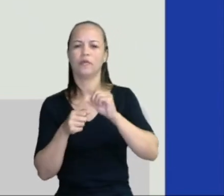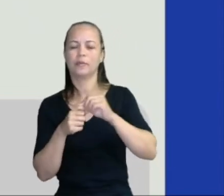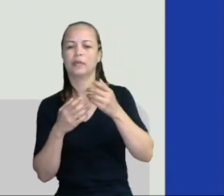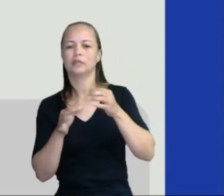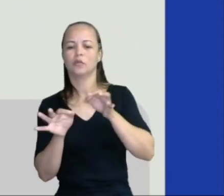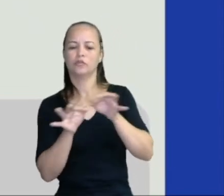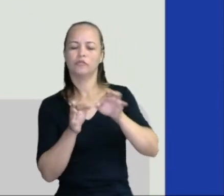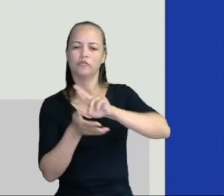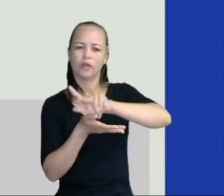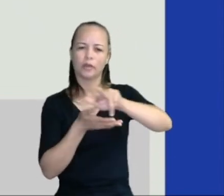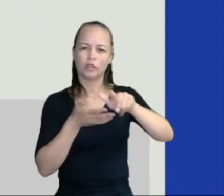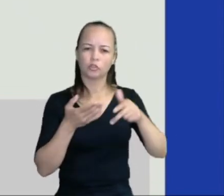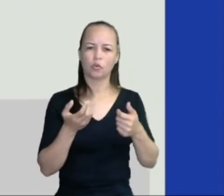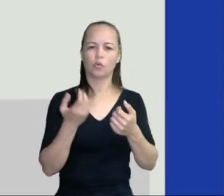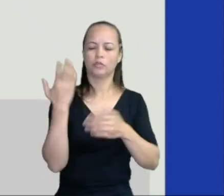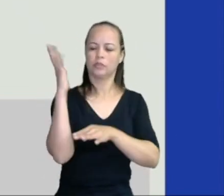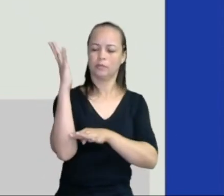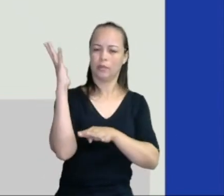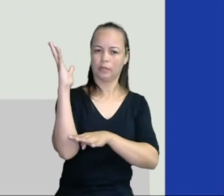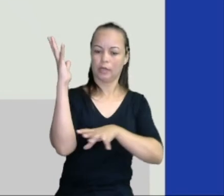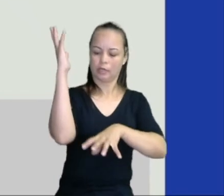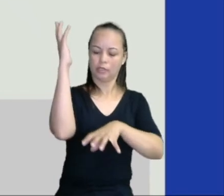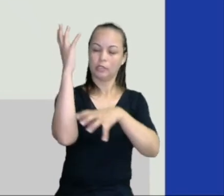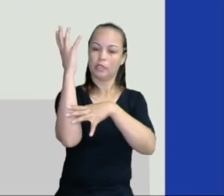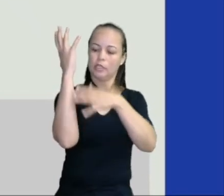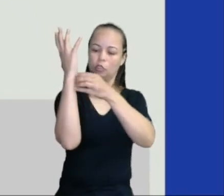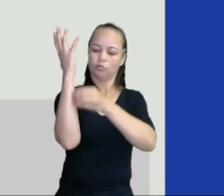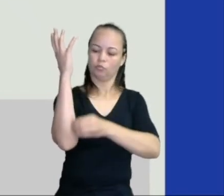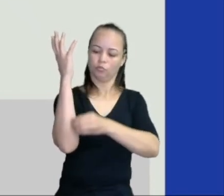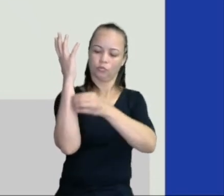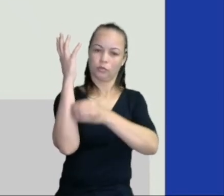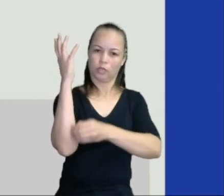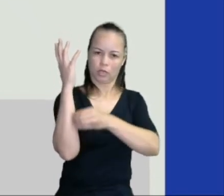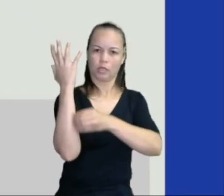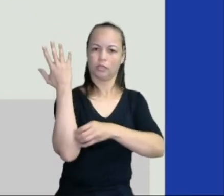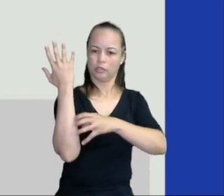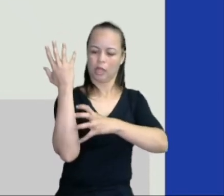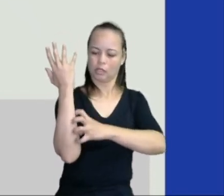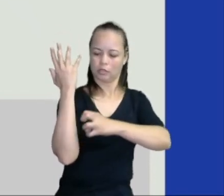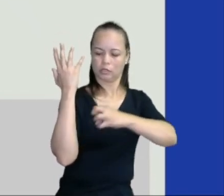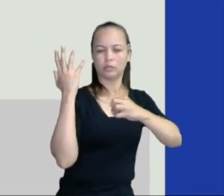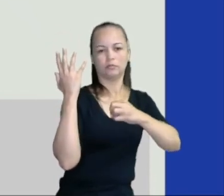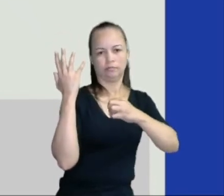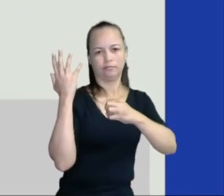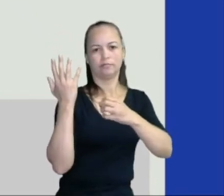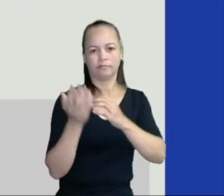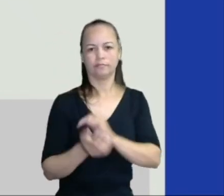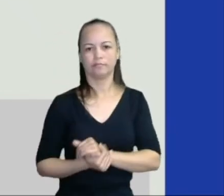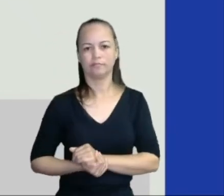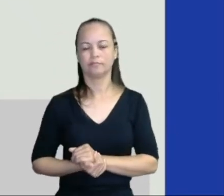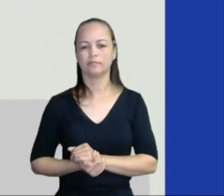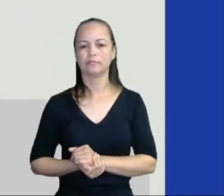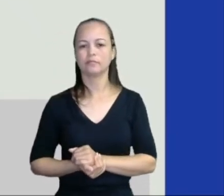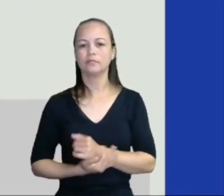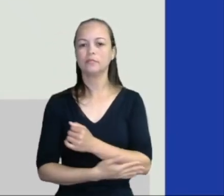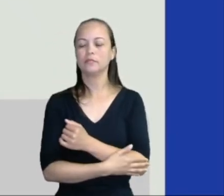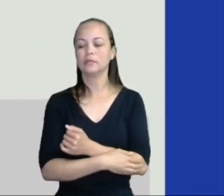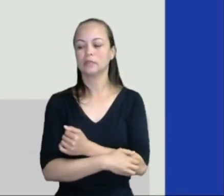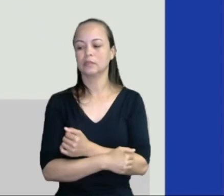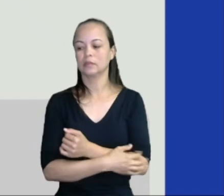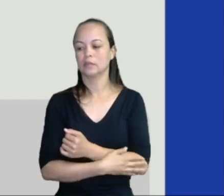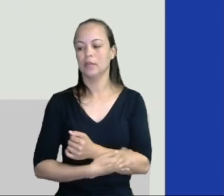madeira, tirado de quê? De caules, de troncos de algumas árvores, ou seja, das plantas, tá? E